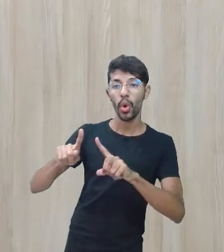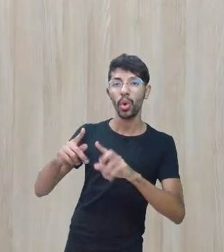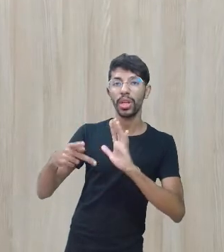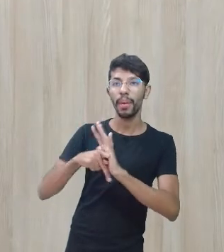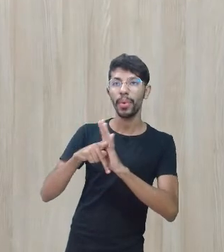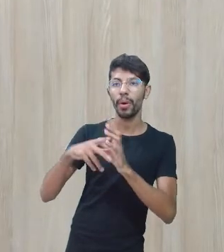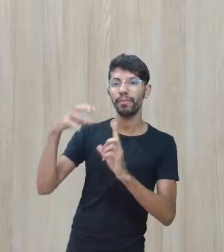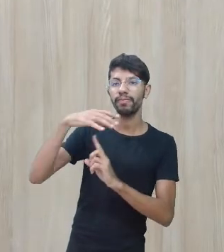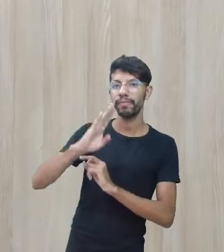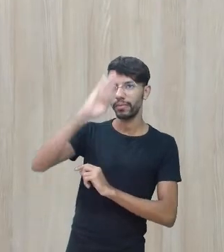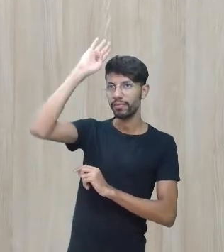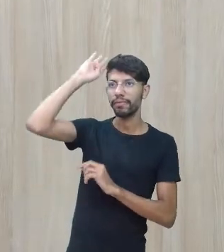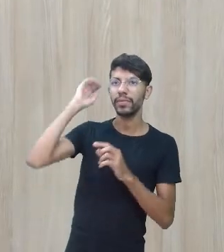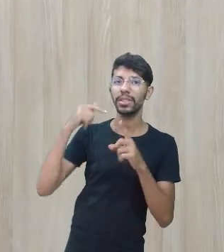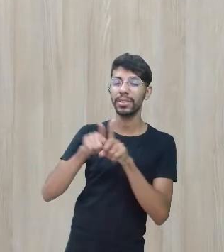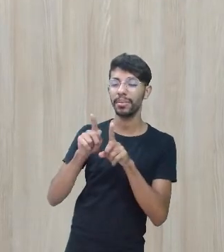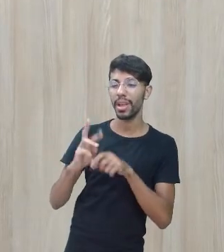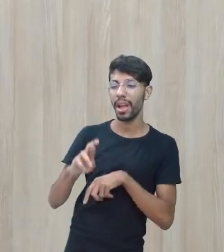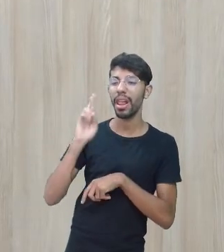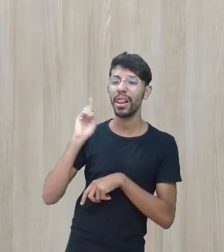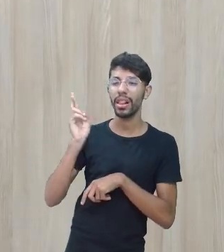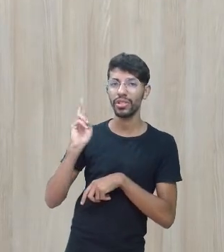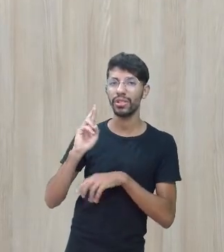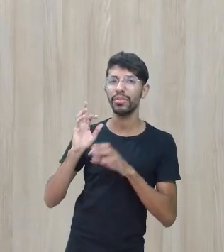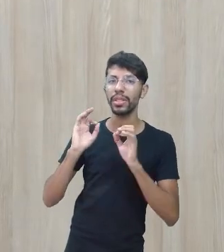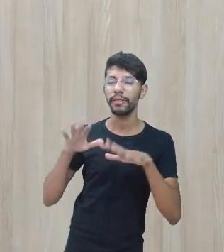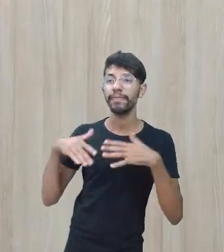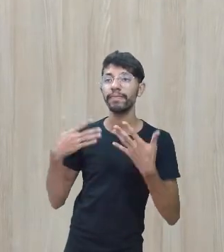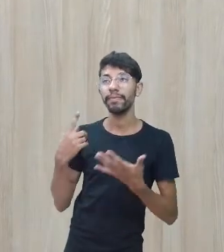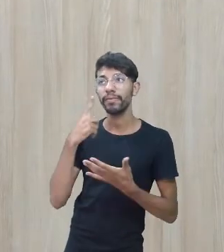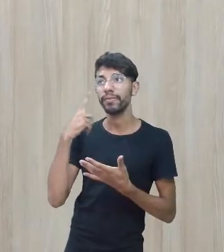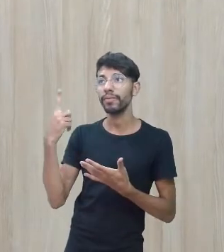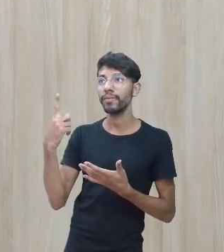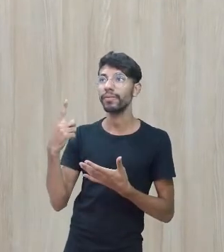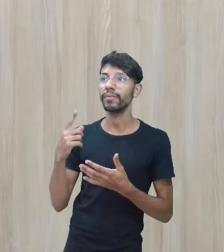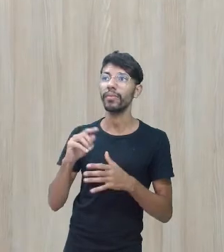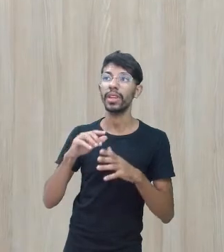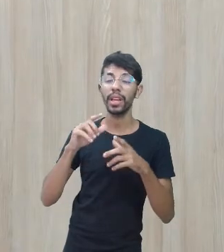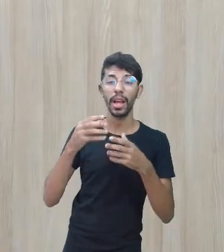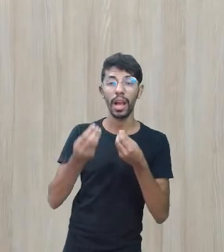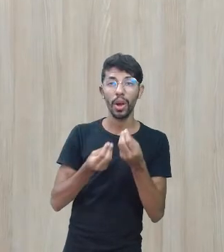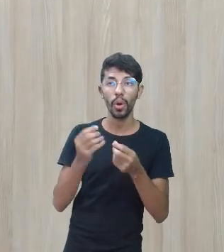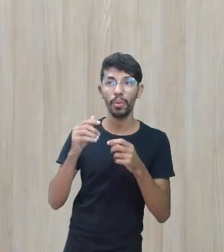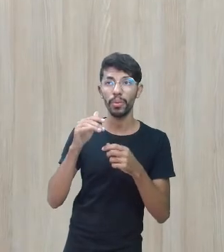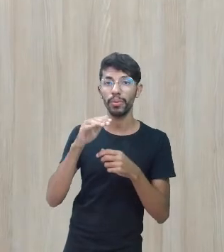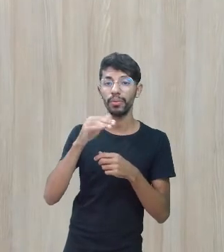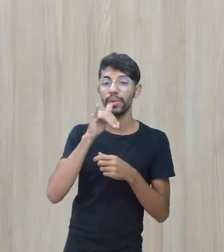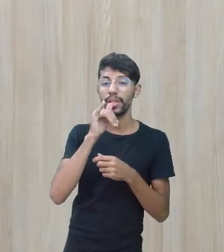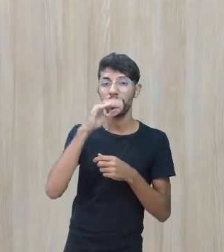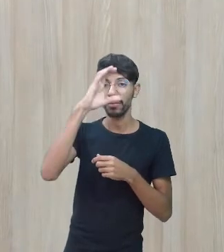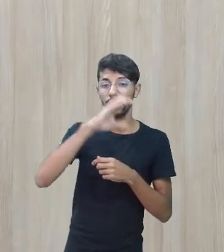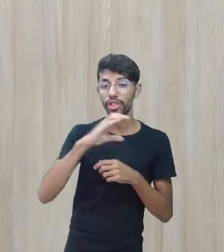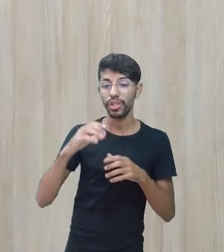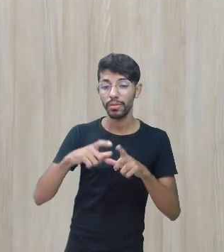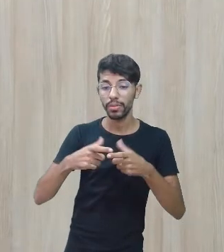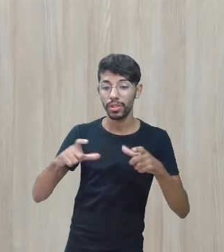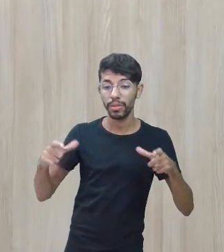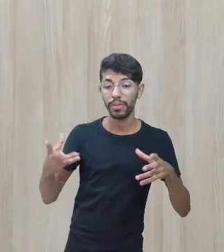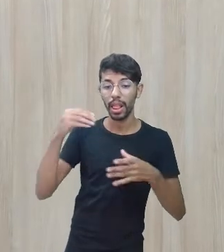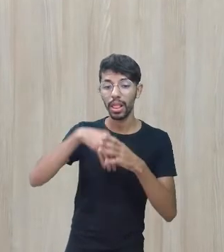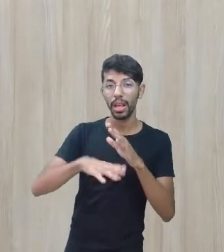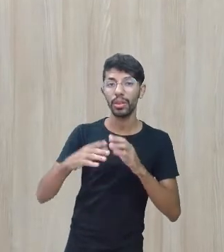religiões presentes no Império Romano. Isso vai ser um motivo que, à medida que o cristianismo vai se expandir no Império Romano, ele